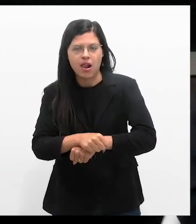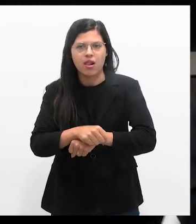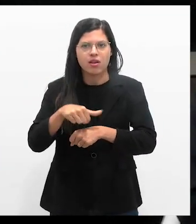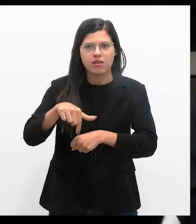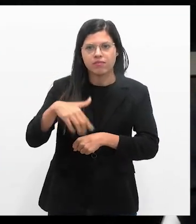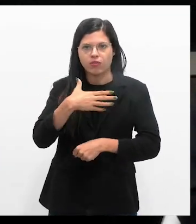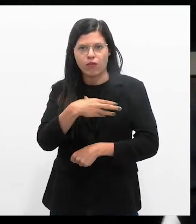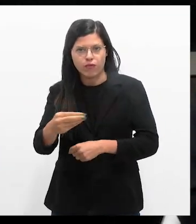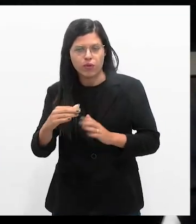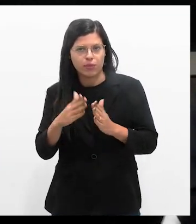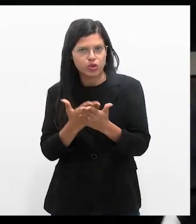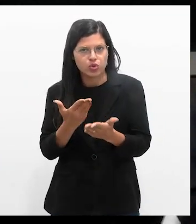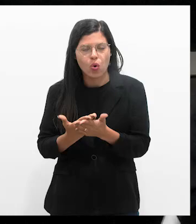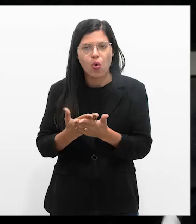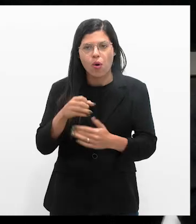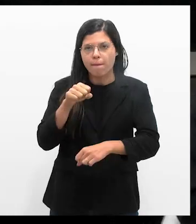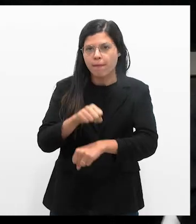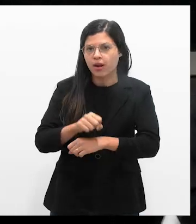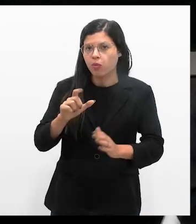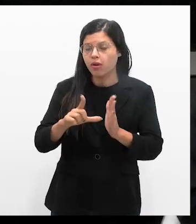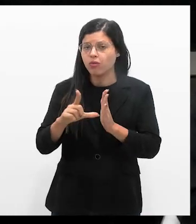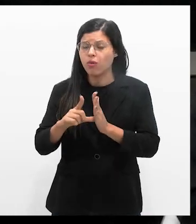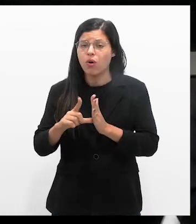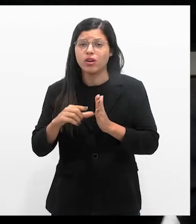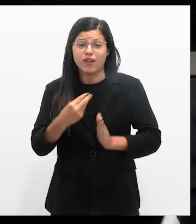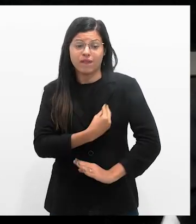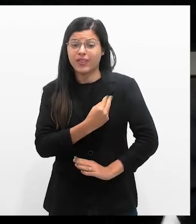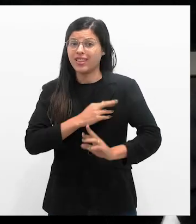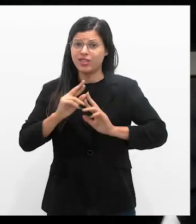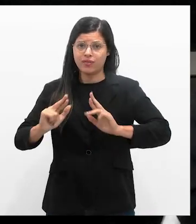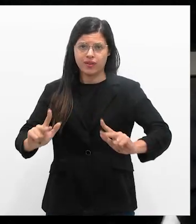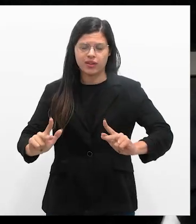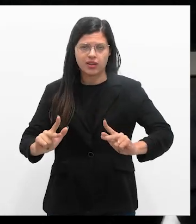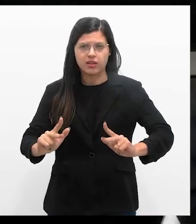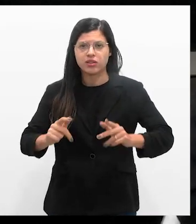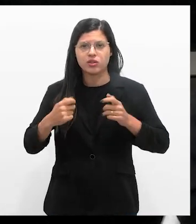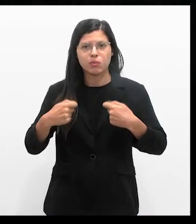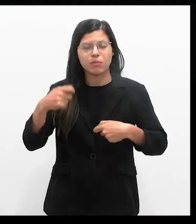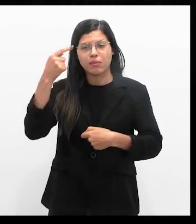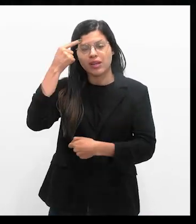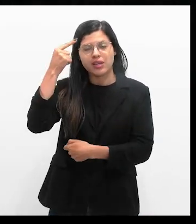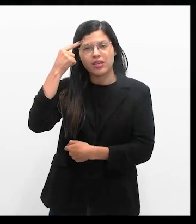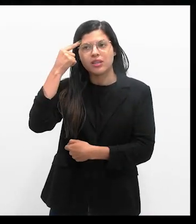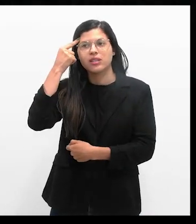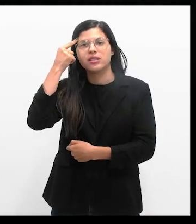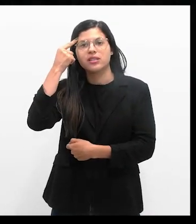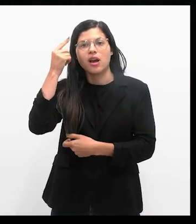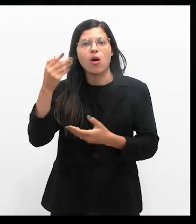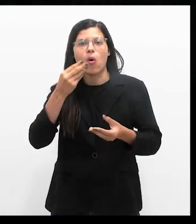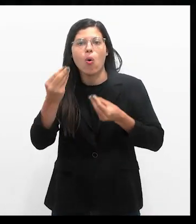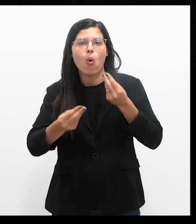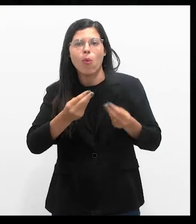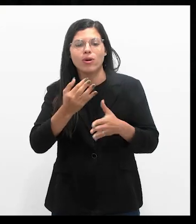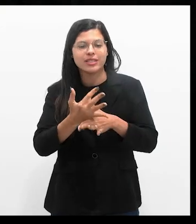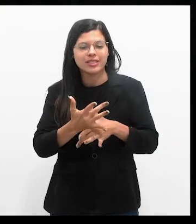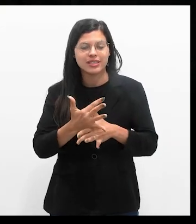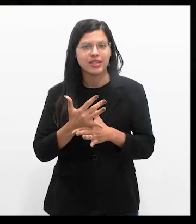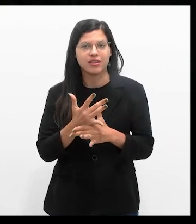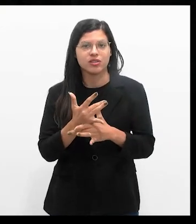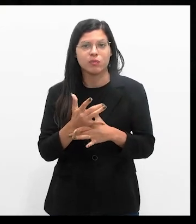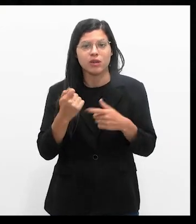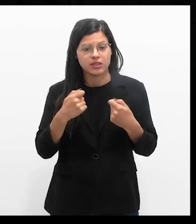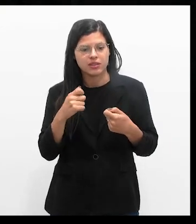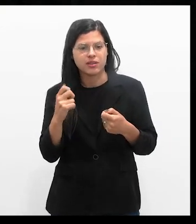forma diferente. Então, não dá para pensar em certas situações da cidade sem ter os 2